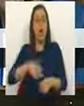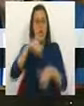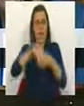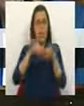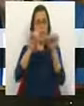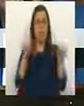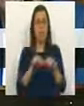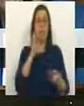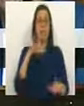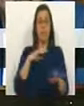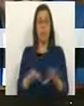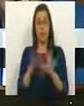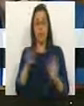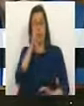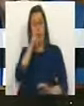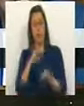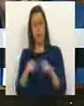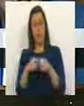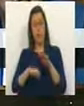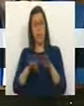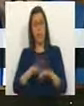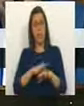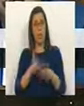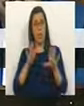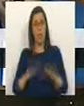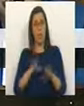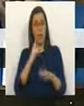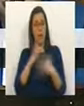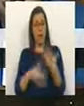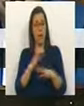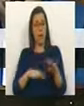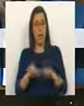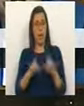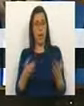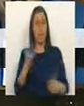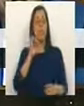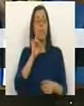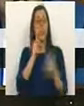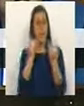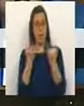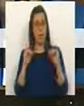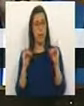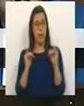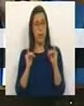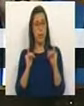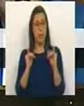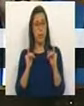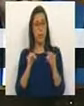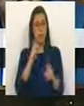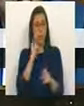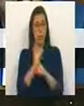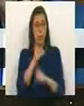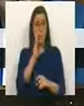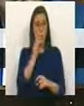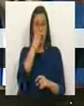português, como o Governo e os partidos da esquerda não têm parado de tentar fazer. A qualidade e a independência da